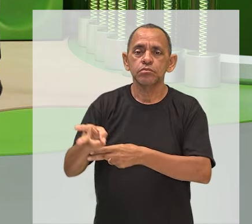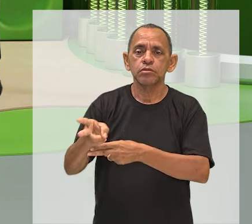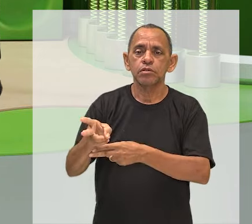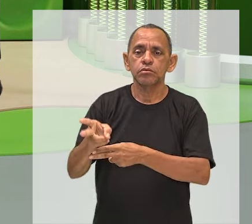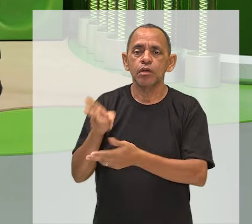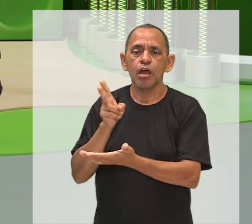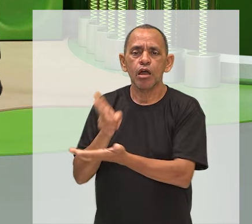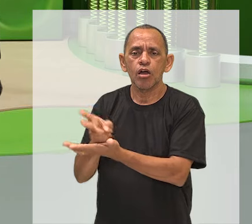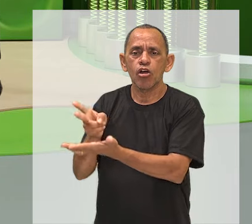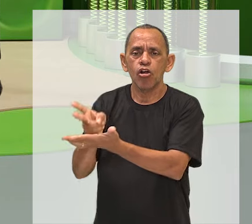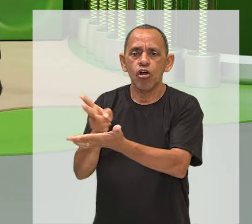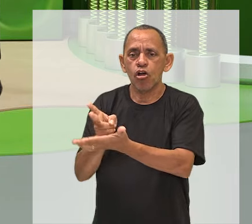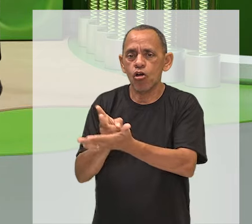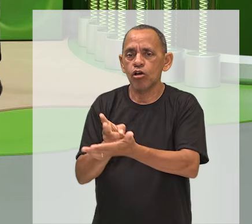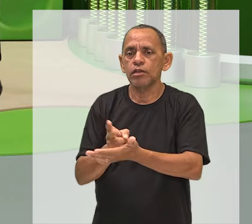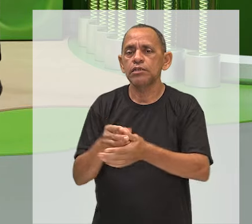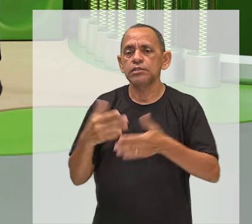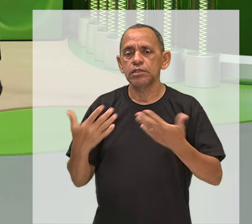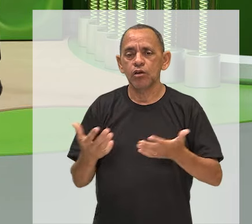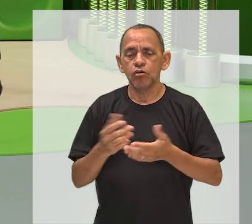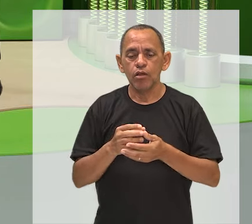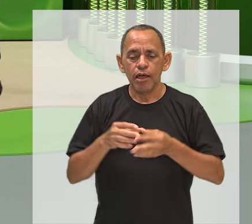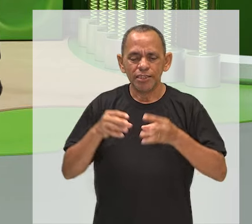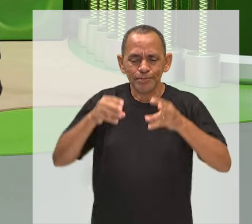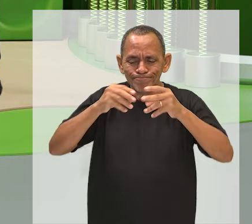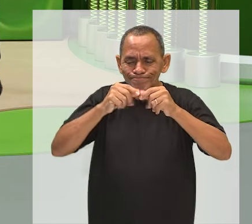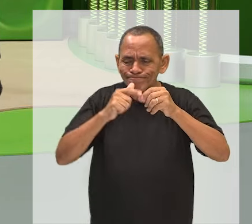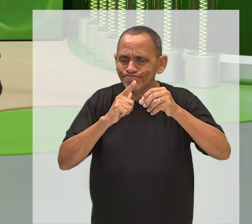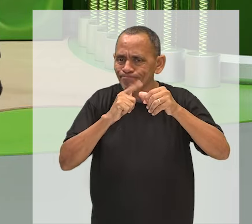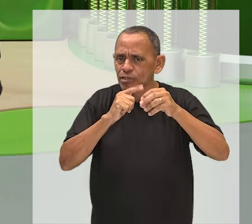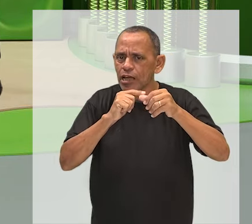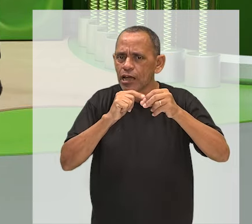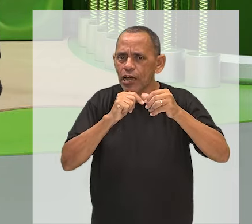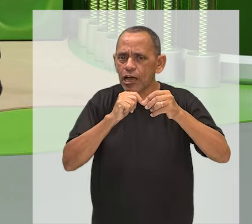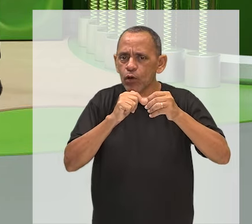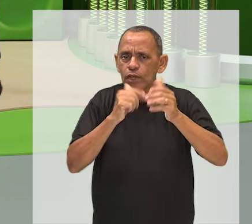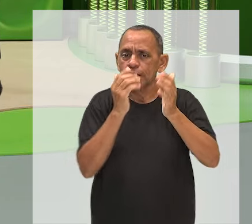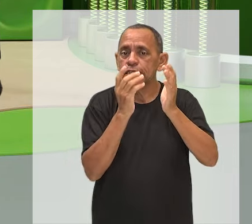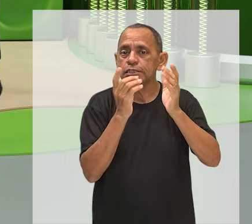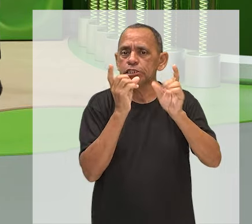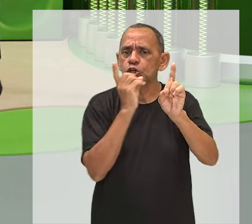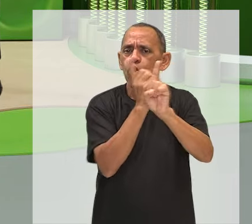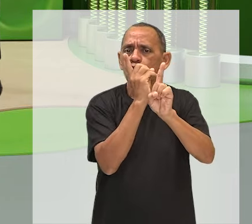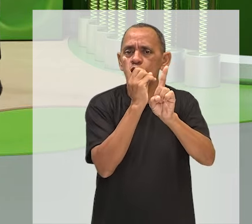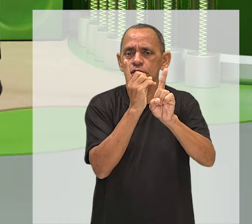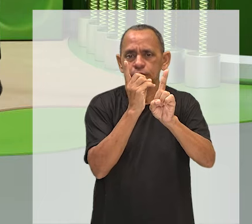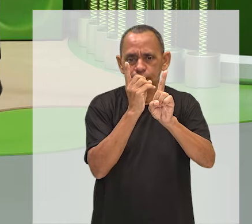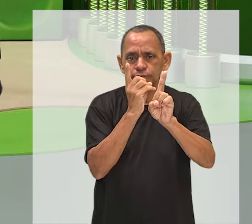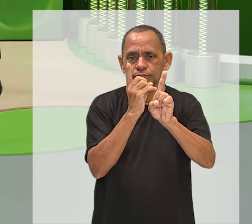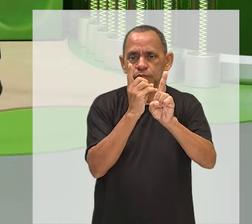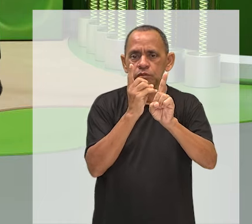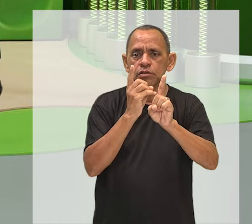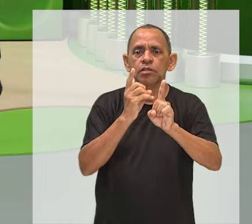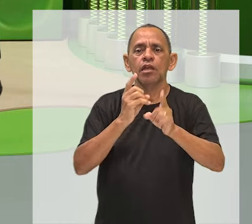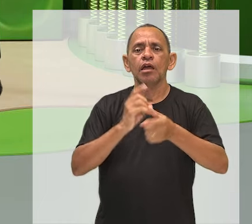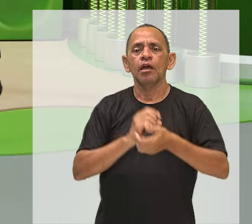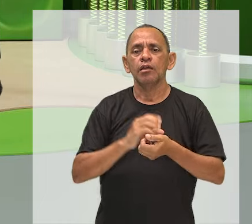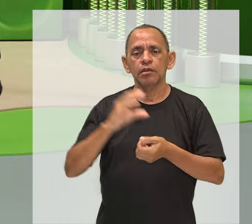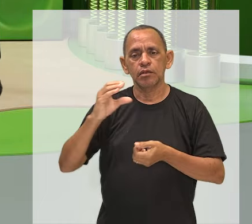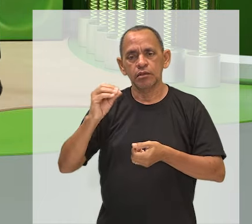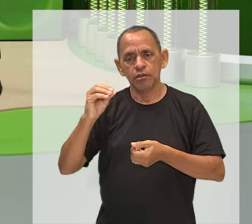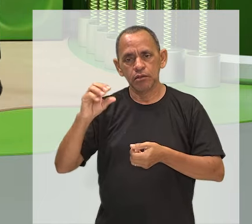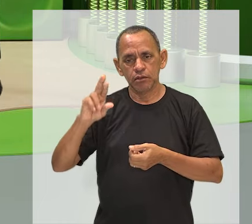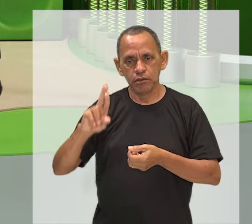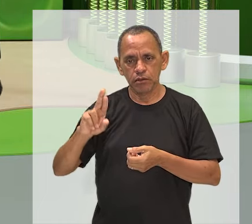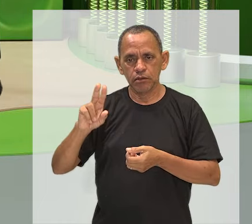só, quando essa umidade ela encontra essa Cordilheira dos Andes, parte dela vai se precipitar novamente, formando as cabeceiras dos rios, como a